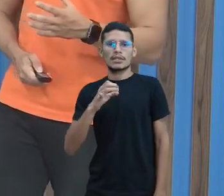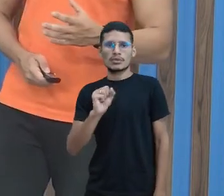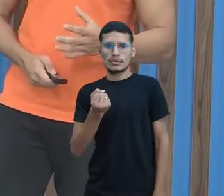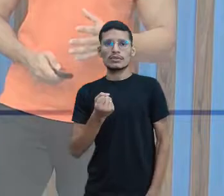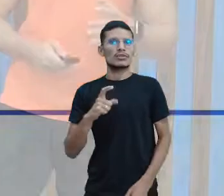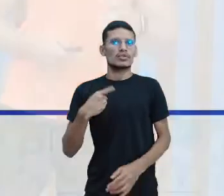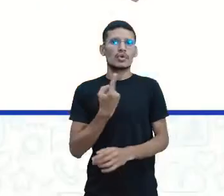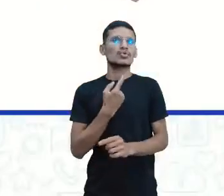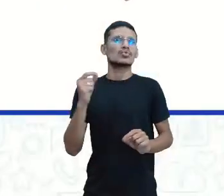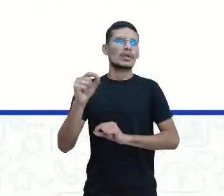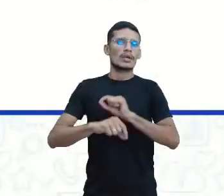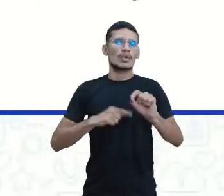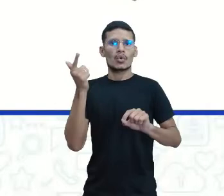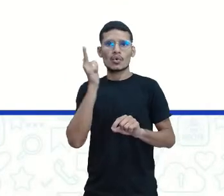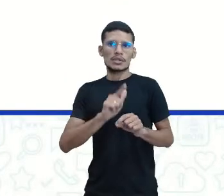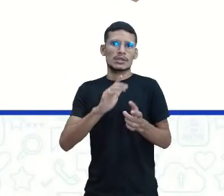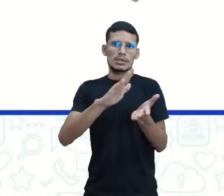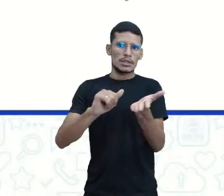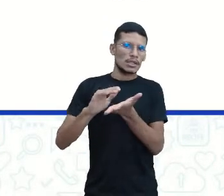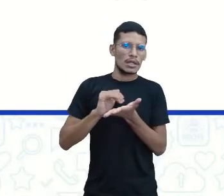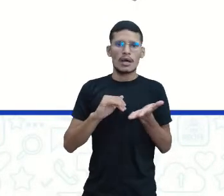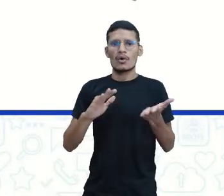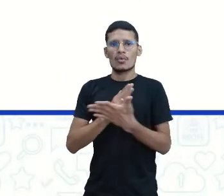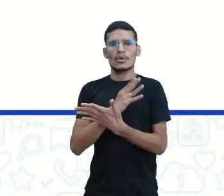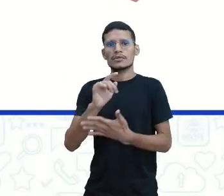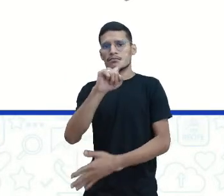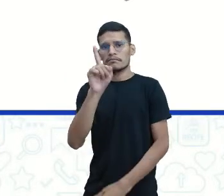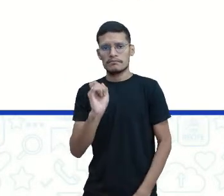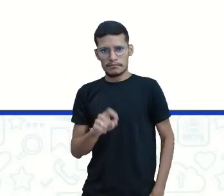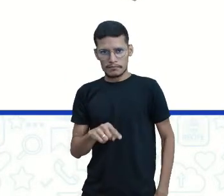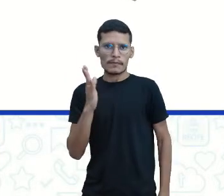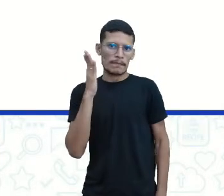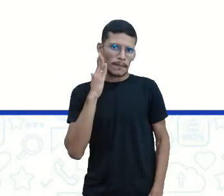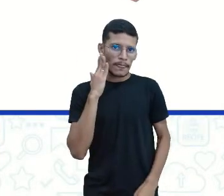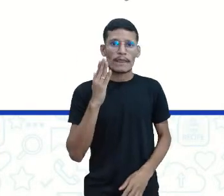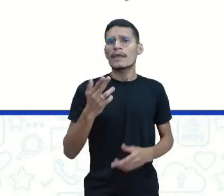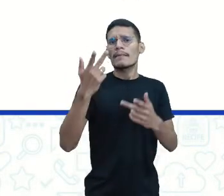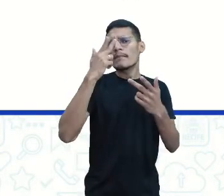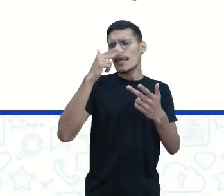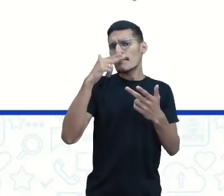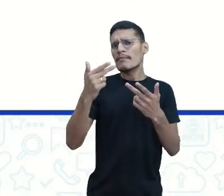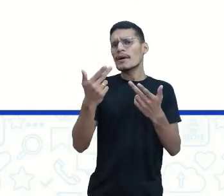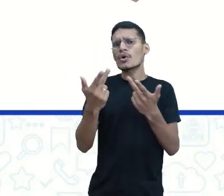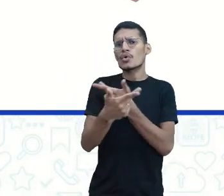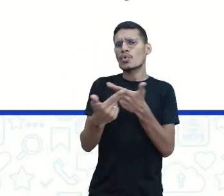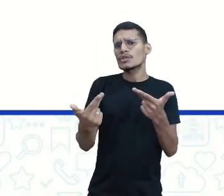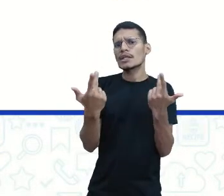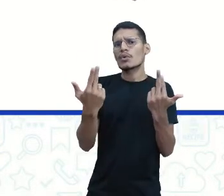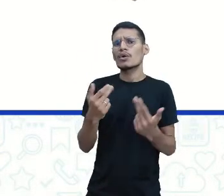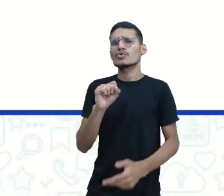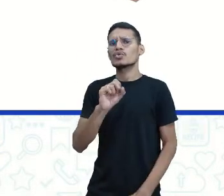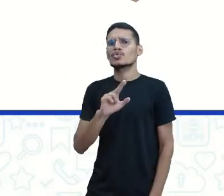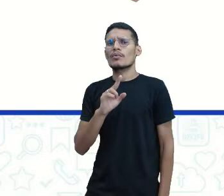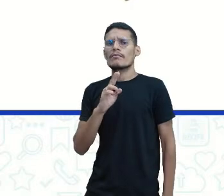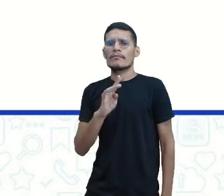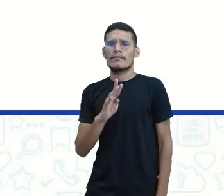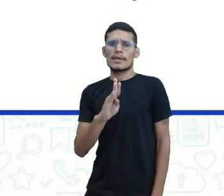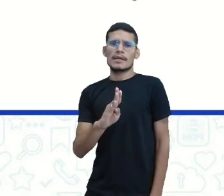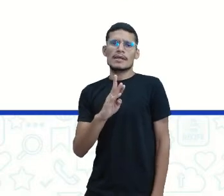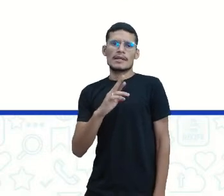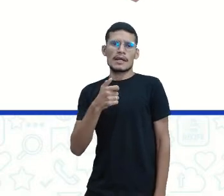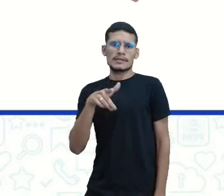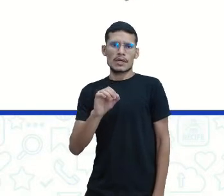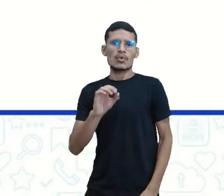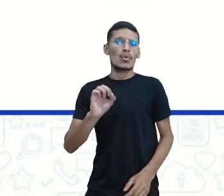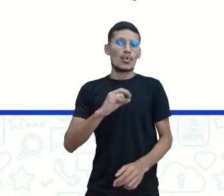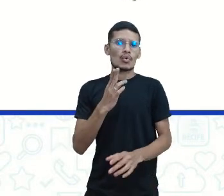gente consegue eliminar essas incógnitas, certo? É a mesma ideia lá da subtração ou da soma